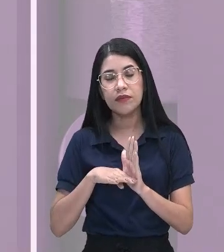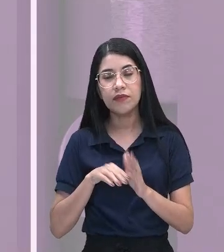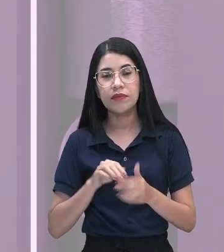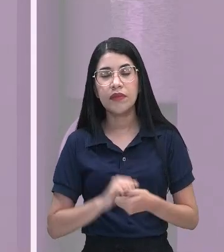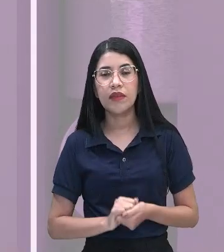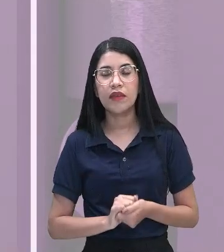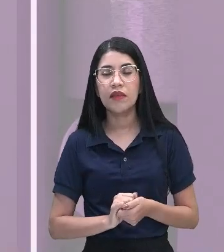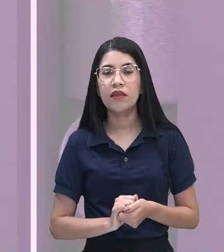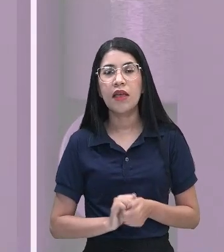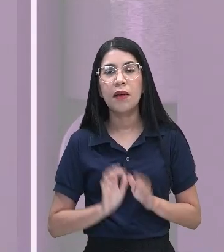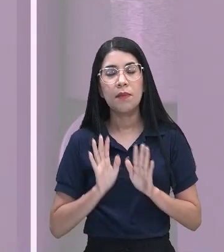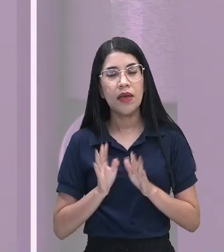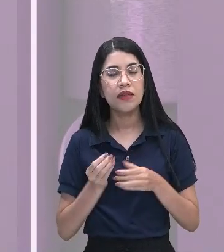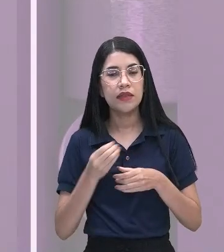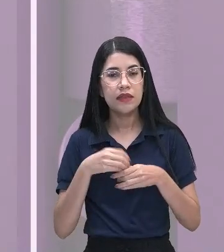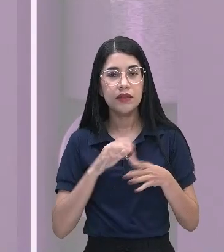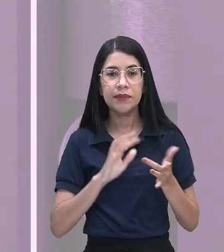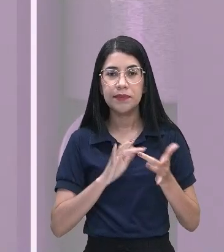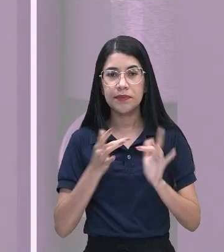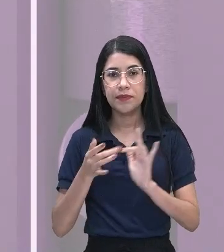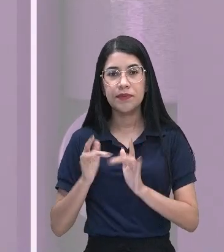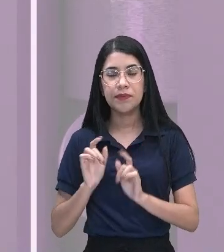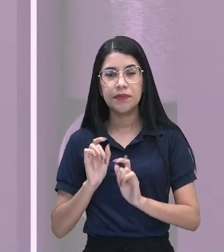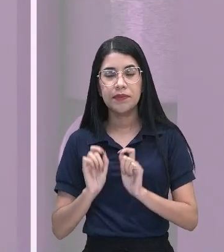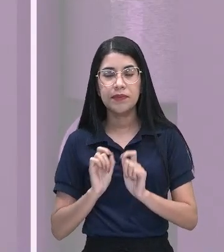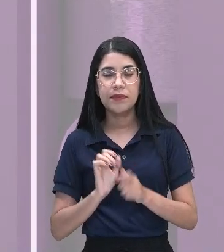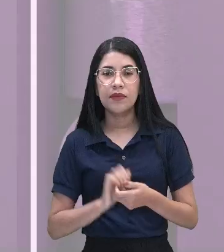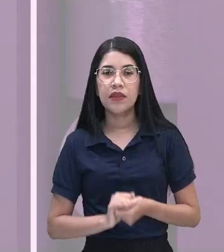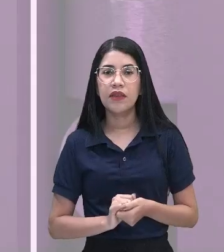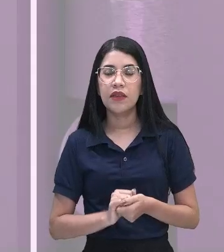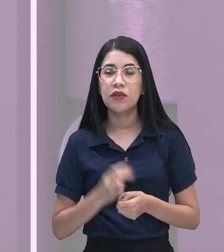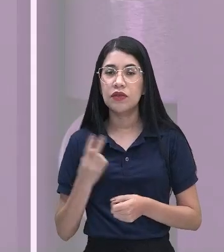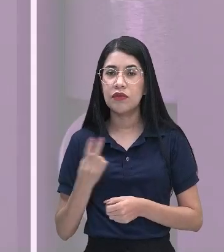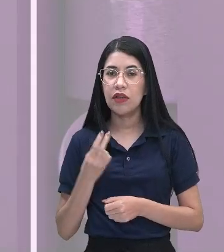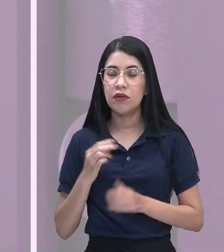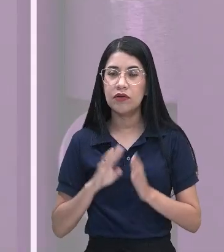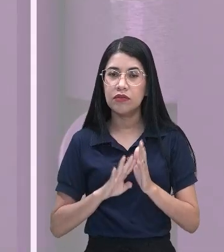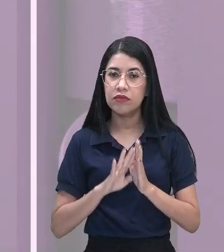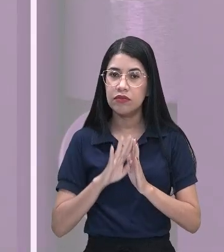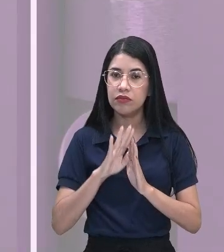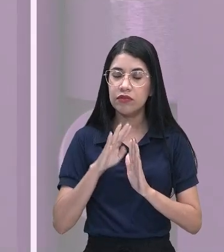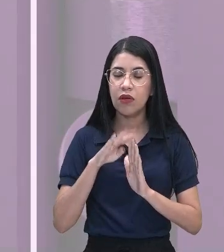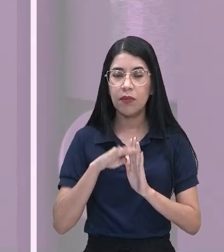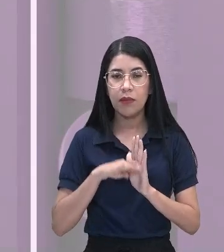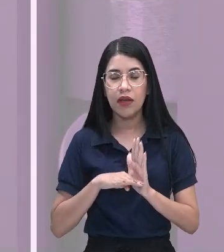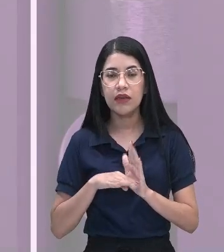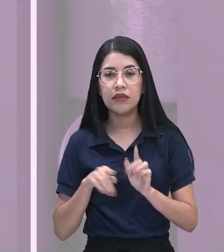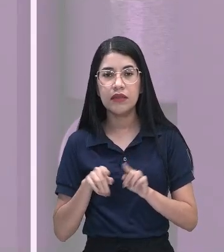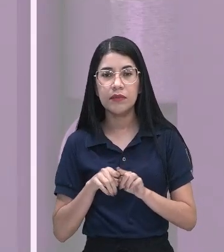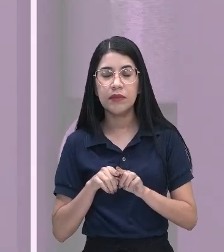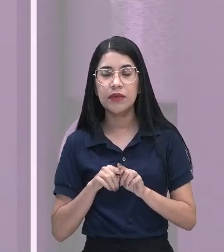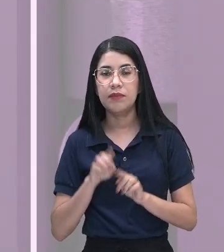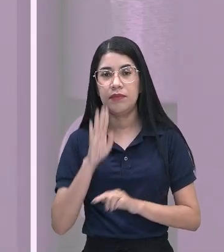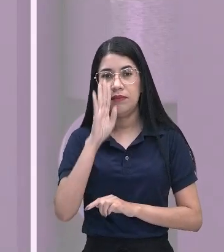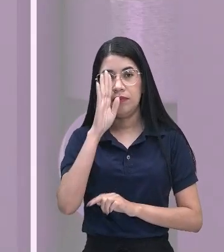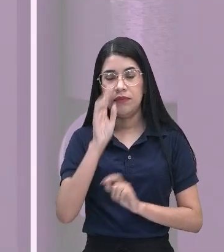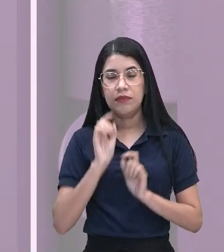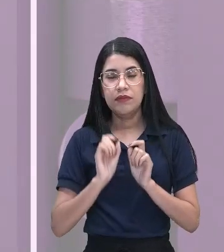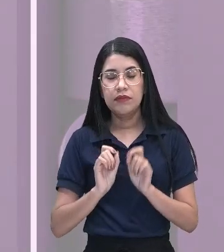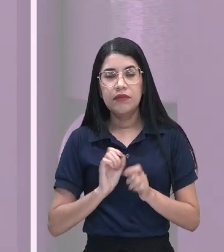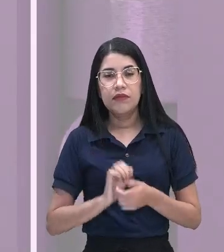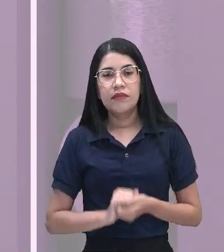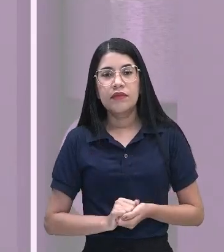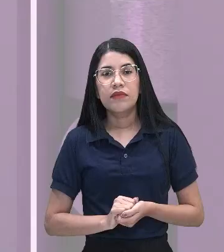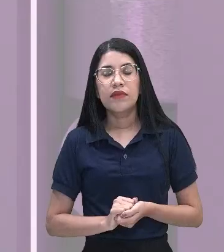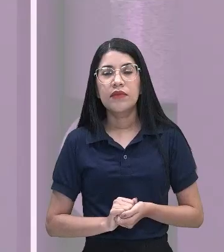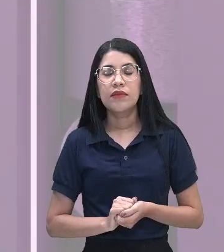alunos, é nesse contexto, né, onde os produtos aumentam de preço, e em especial o